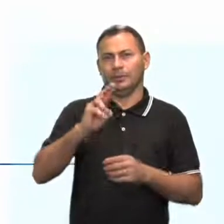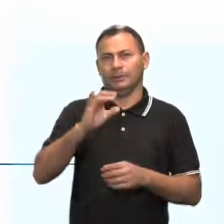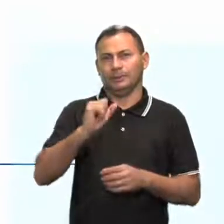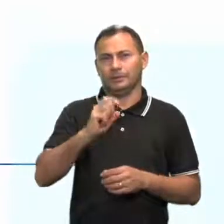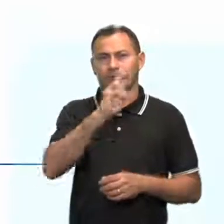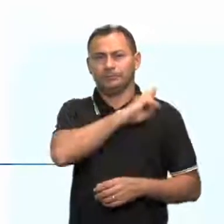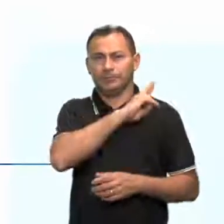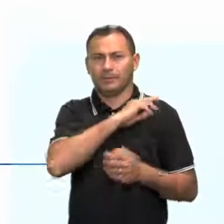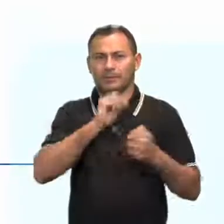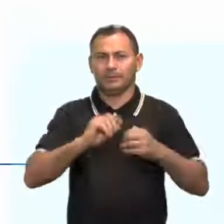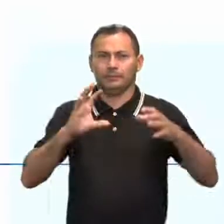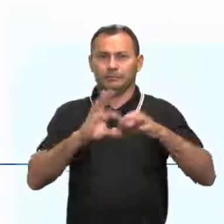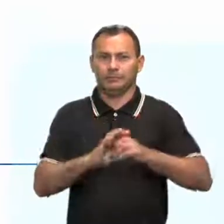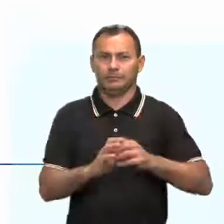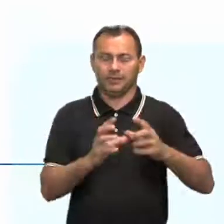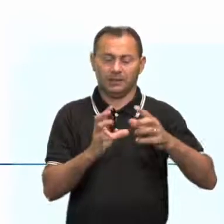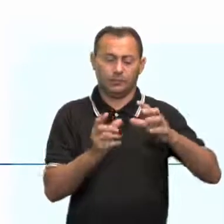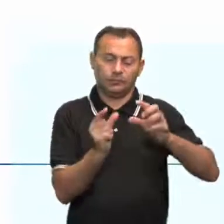fazer a sincronização.